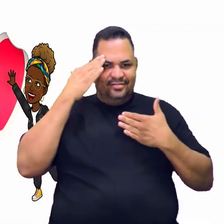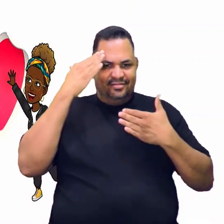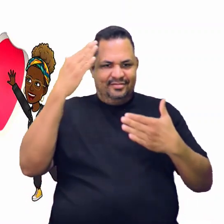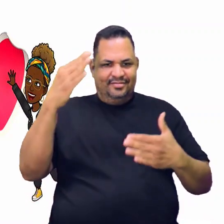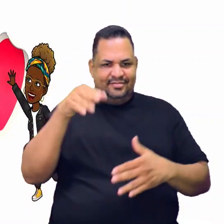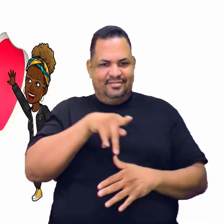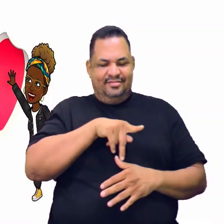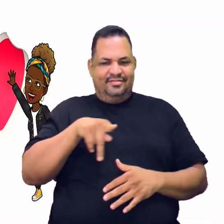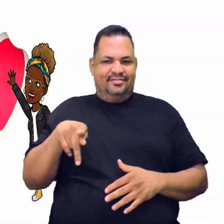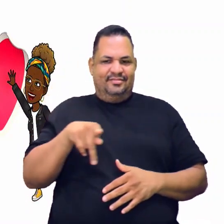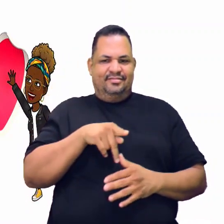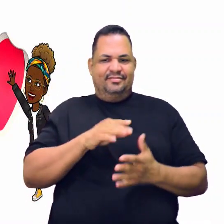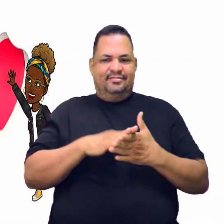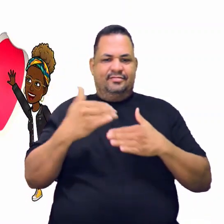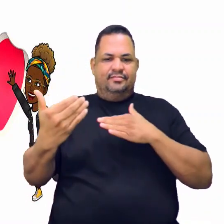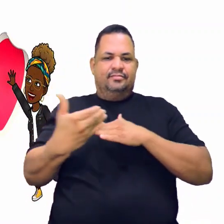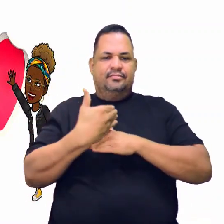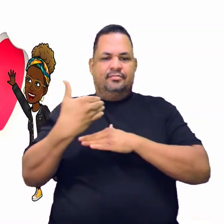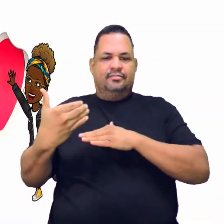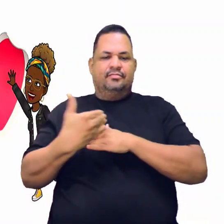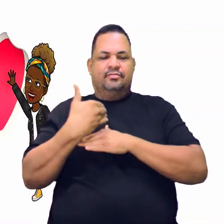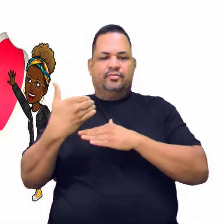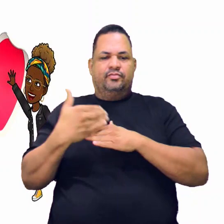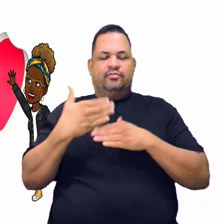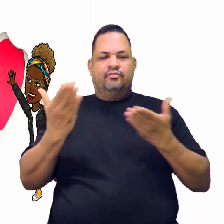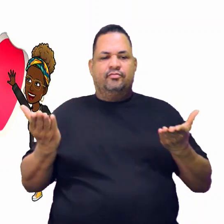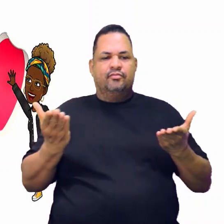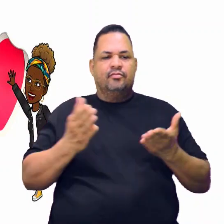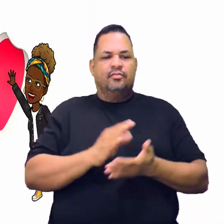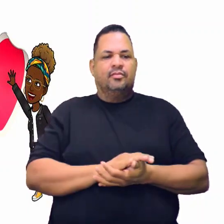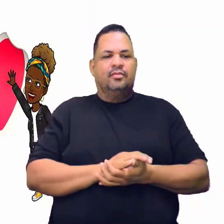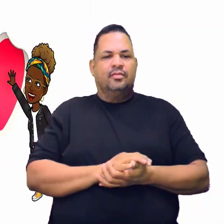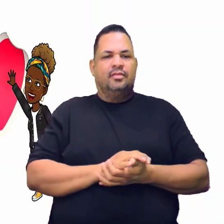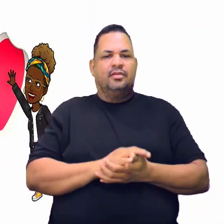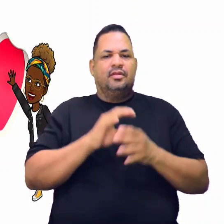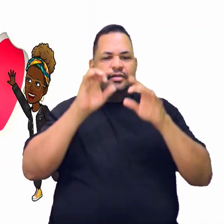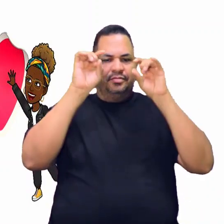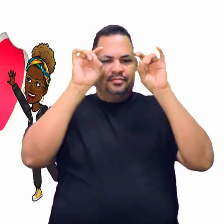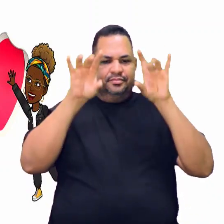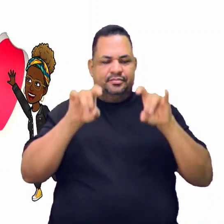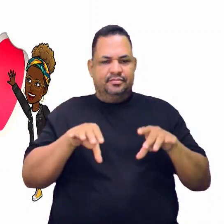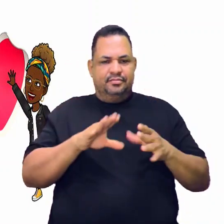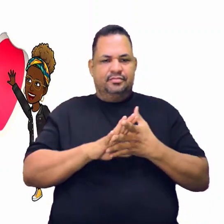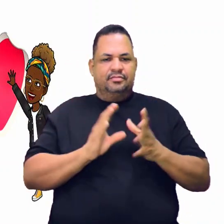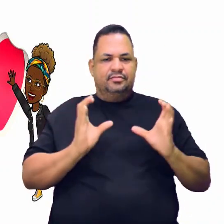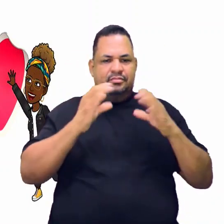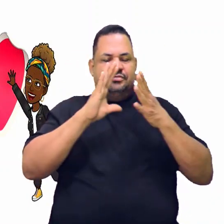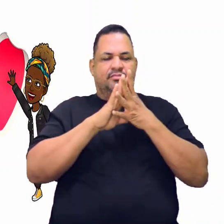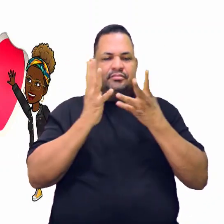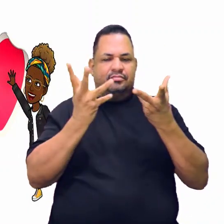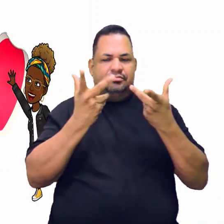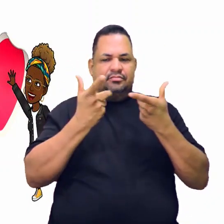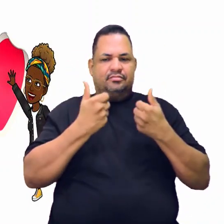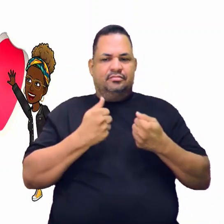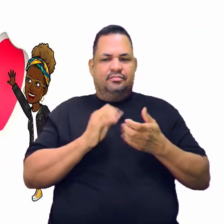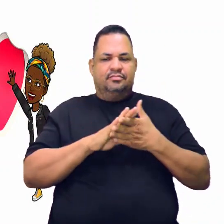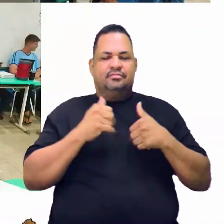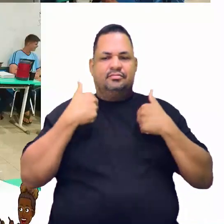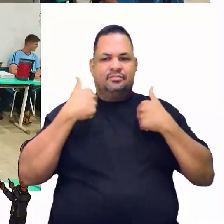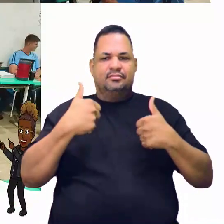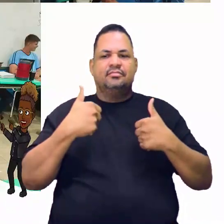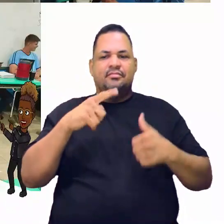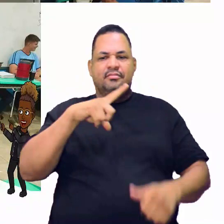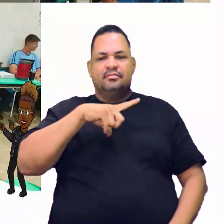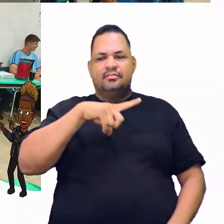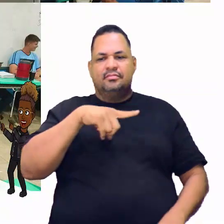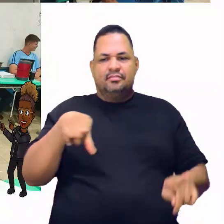professora Graciele, pela sua participação, né, especial dessa turma maravilhosa. Beleza?